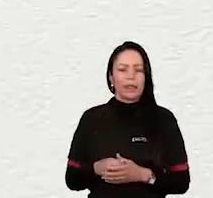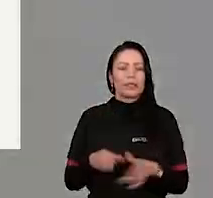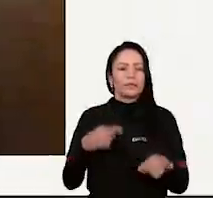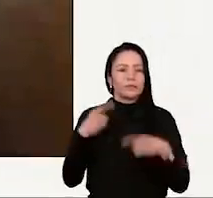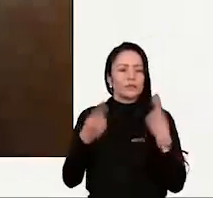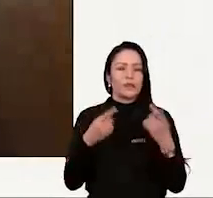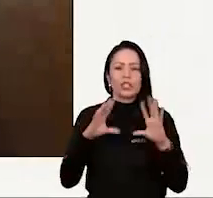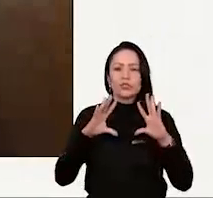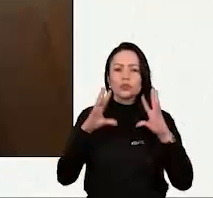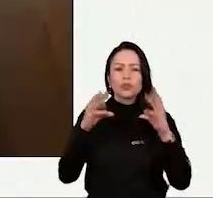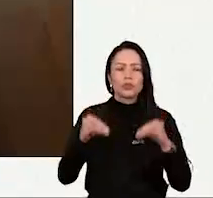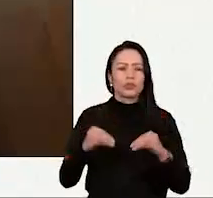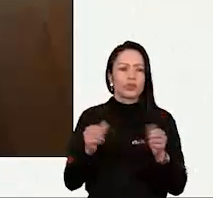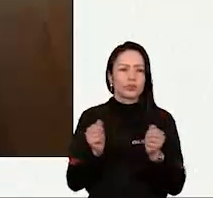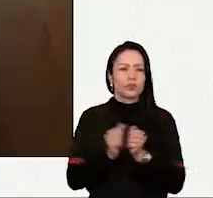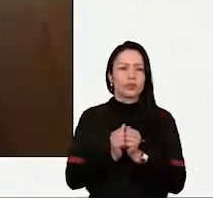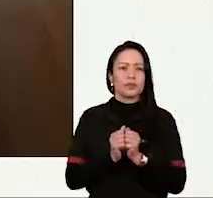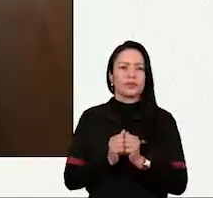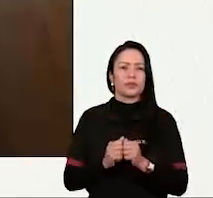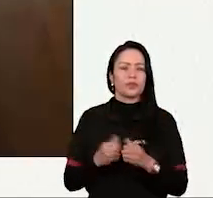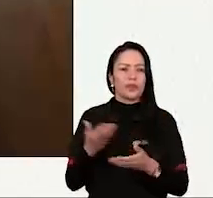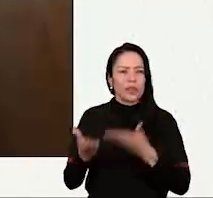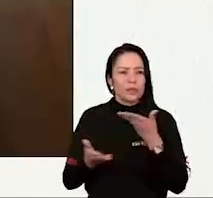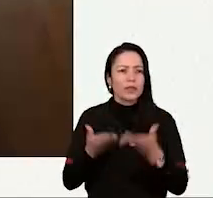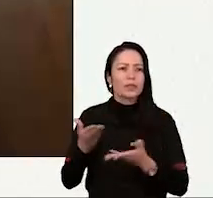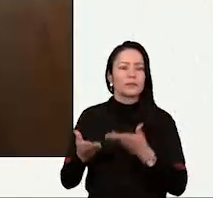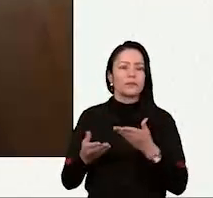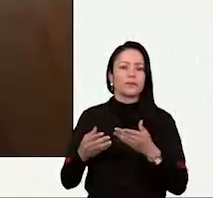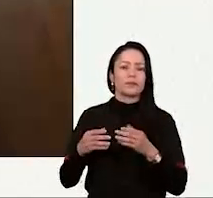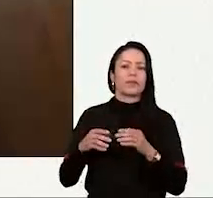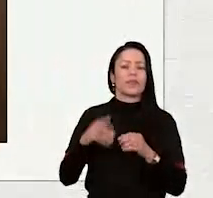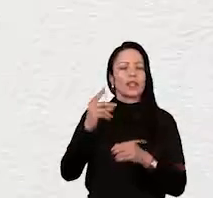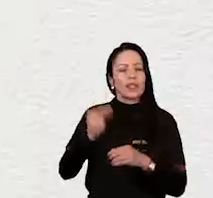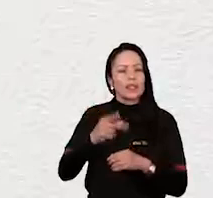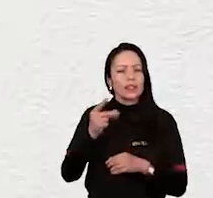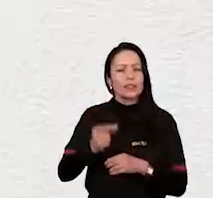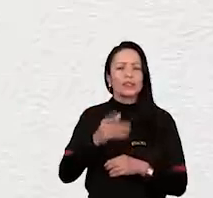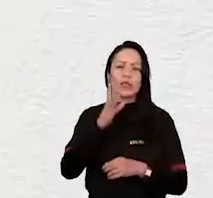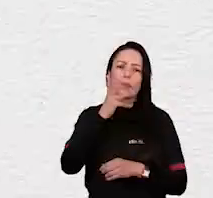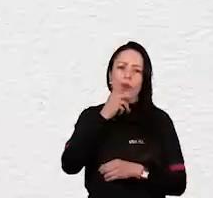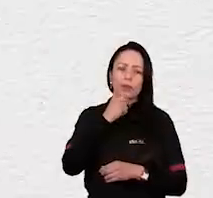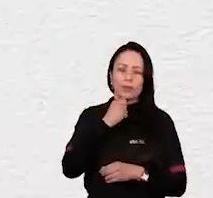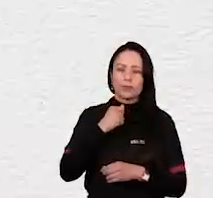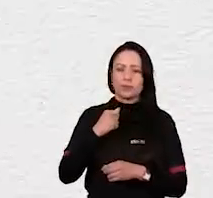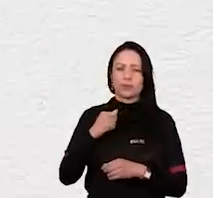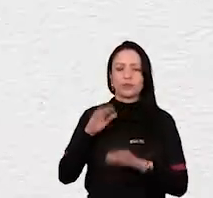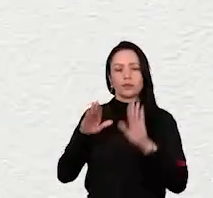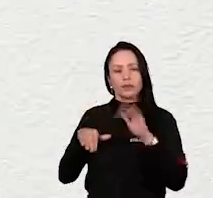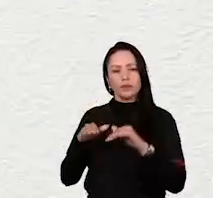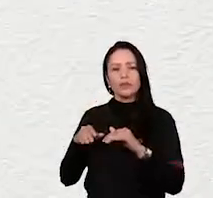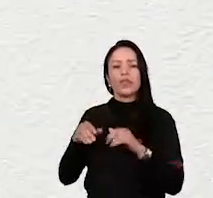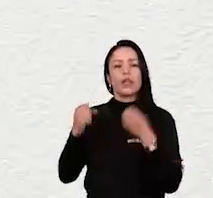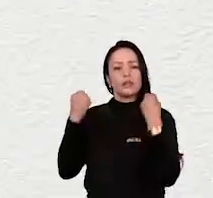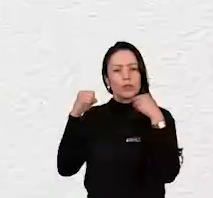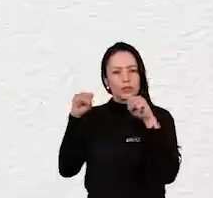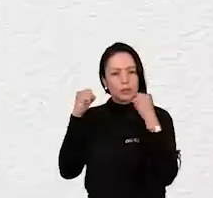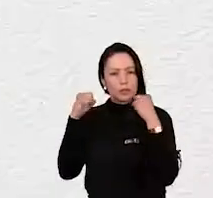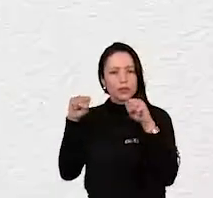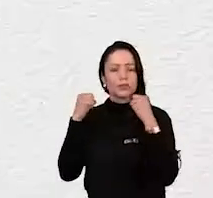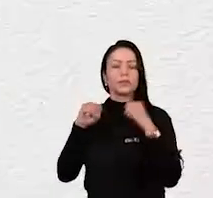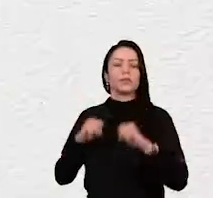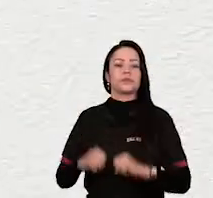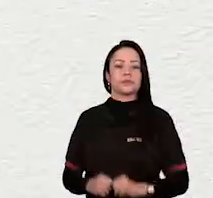depois com tudo que vem junto. Um tratamento a longo prazo, uma condução muitas vezes com fisioterapia,